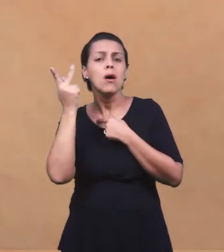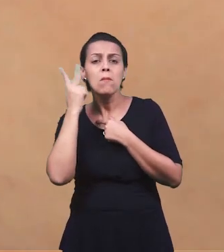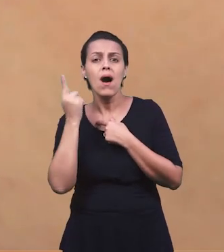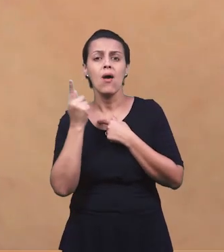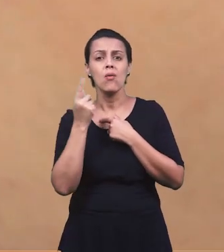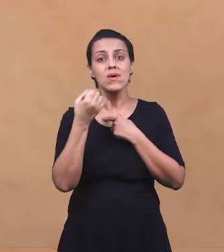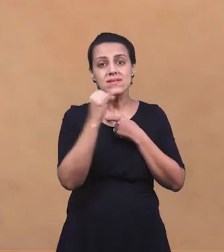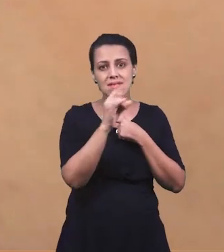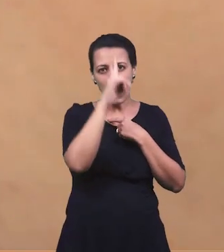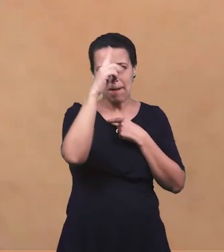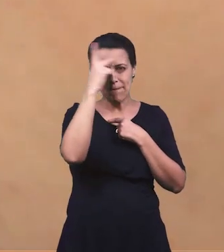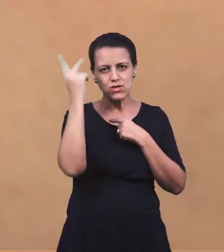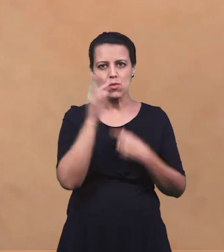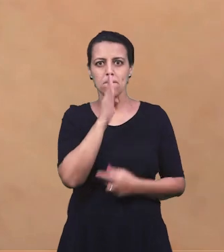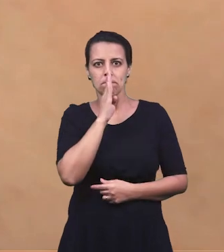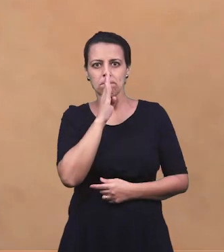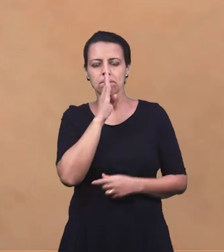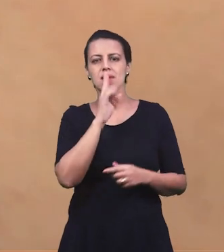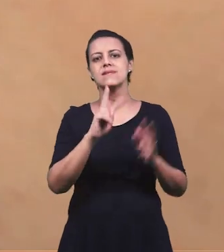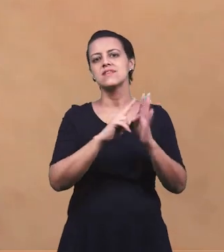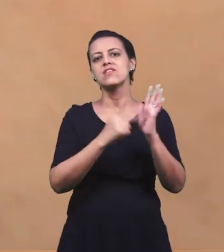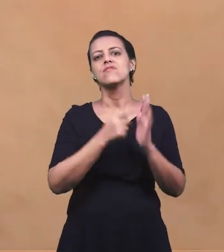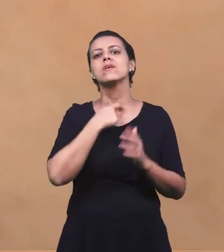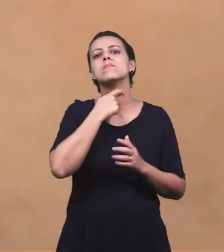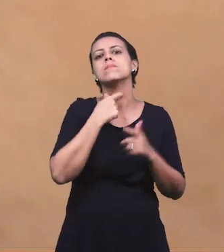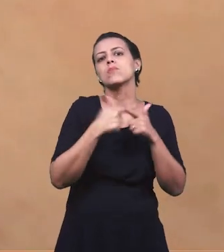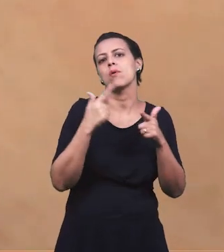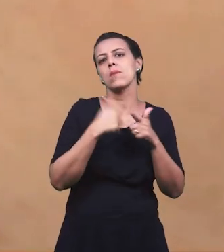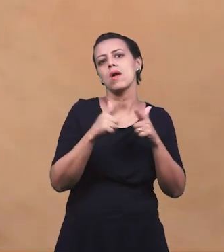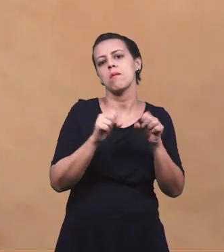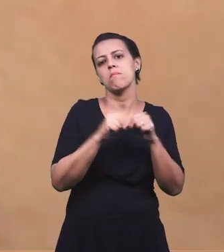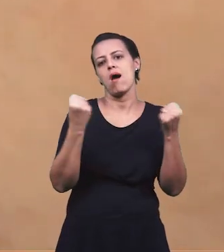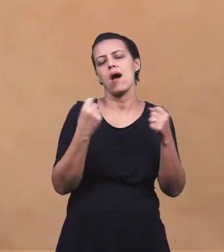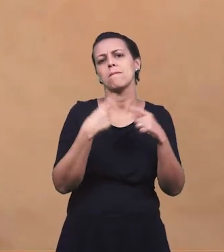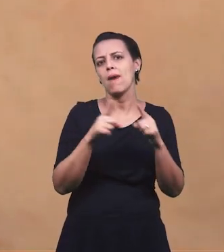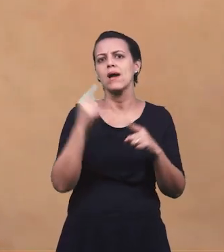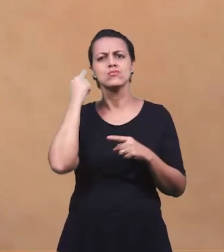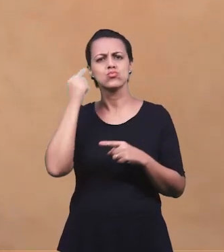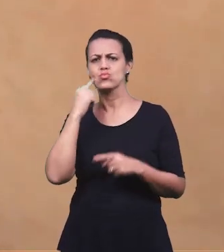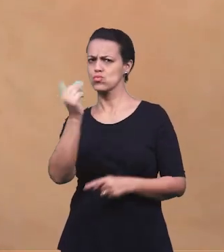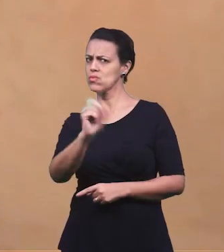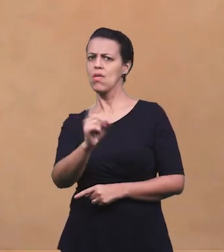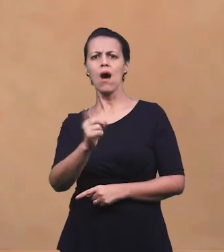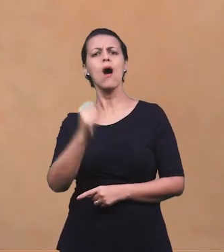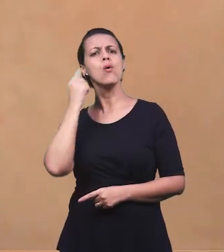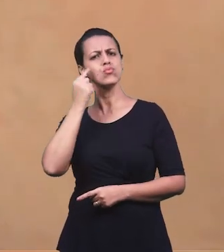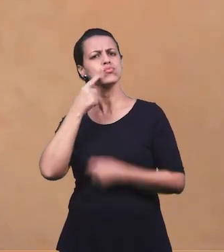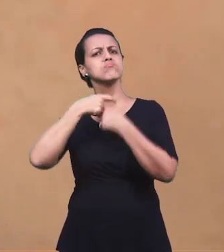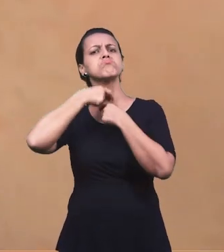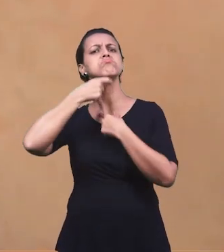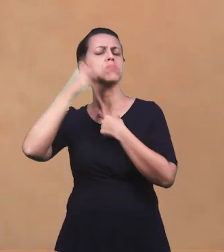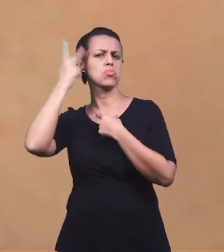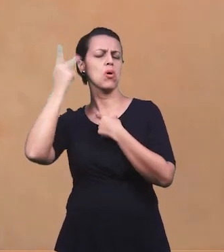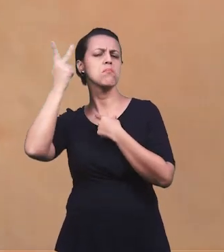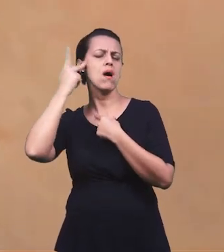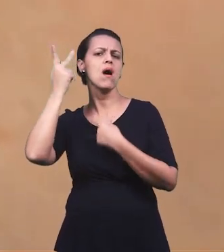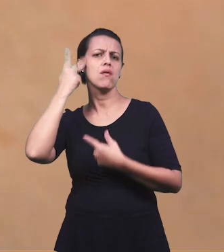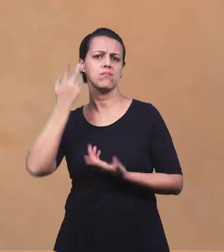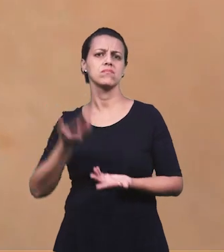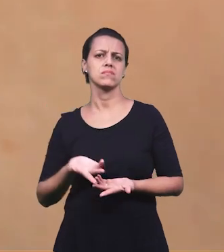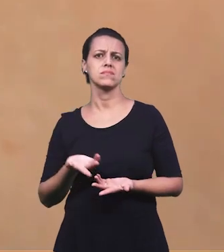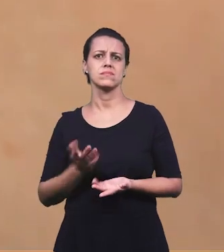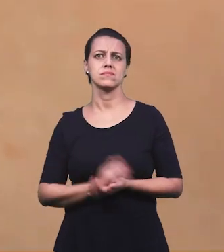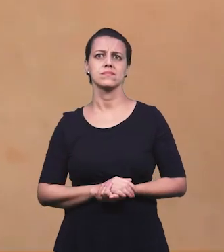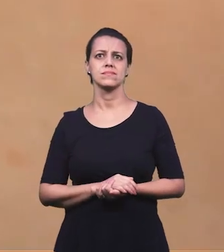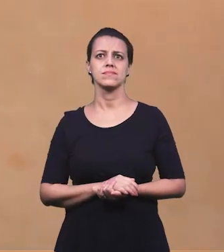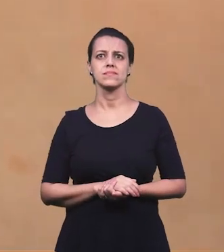alguma necessidade que aconteceu, mas a gente pode trazer isso mais para frente. Mas explica um pouco sobre essa questão. Como a Priscila já